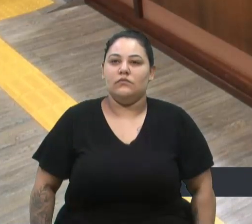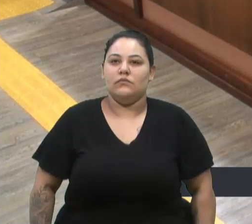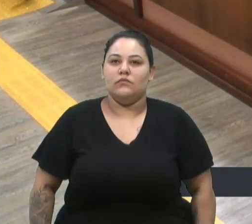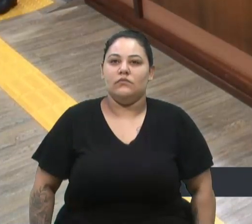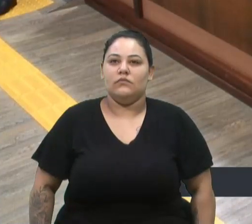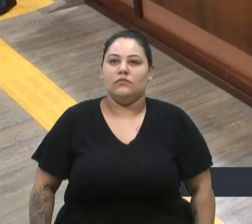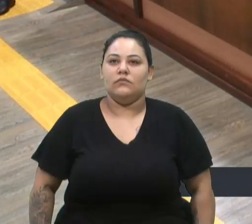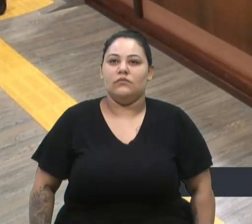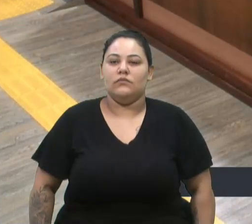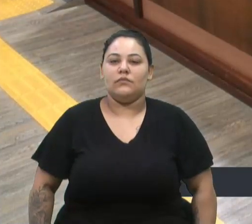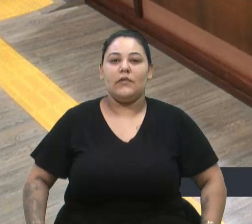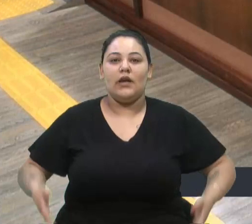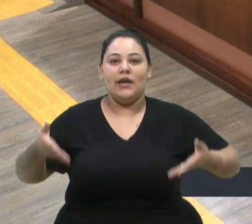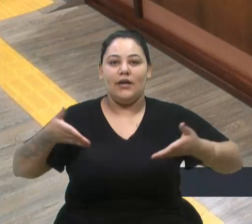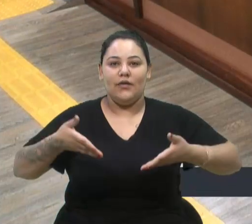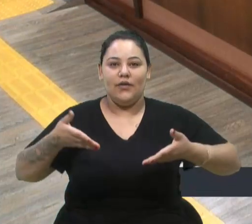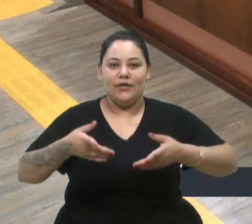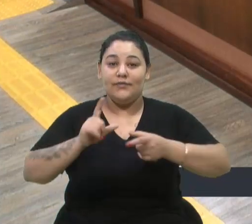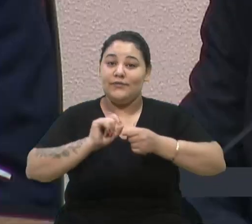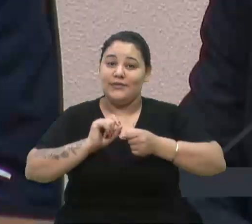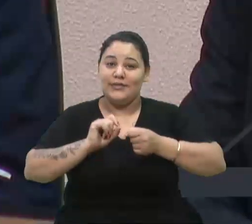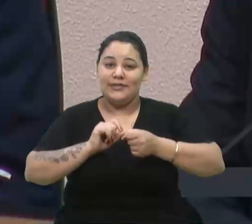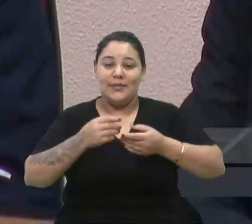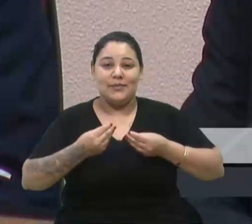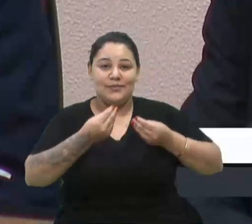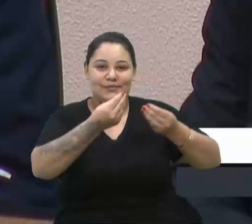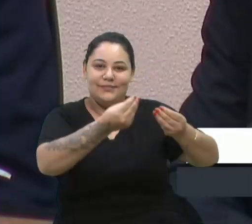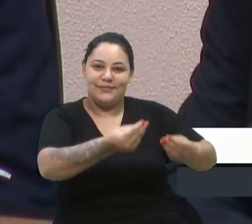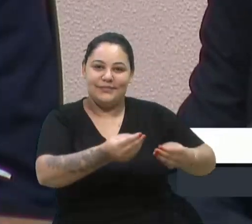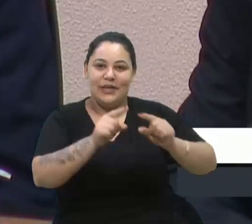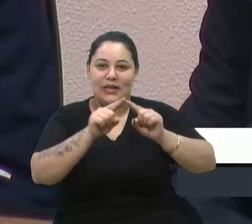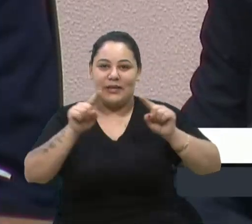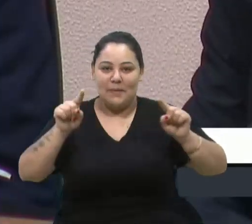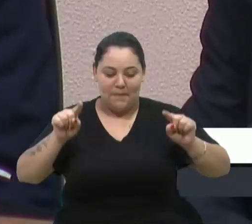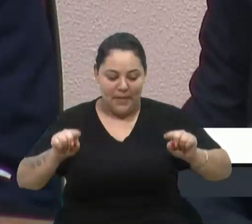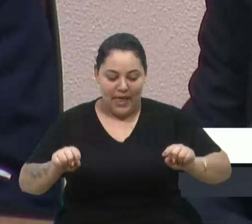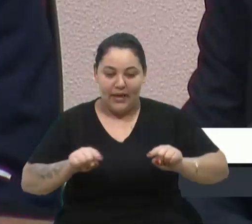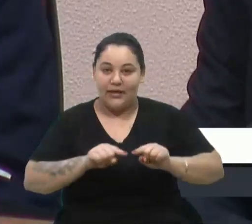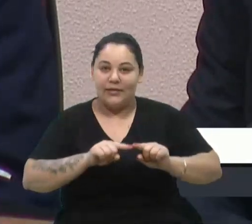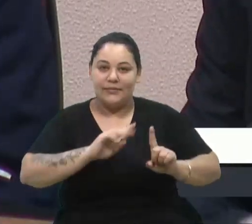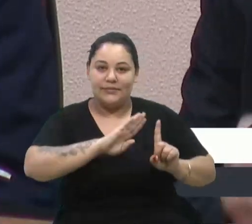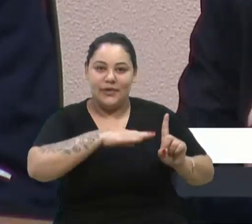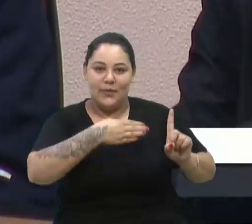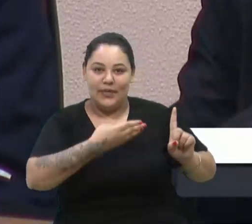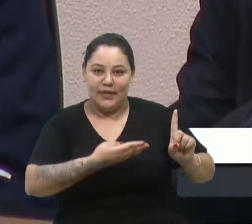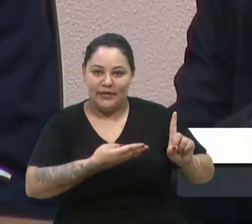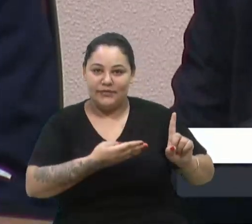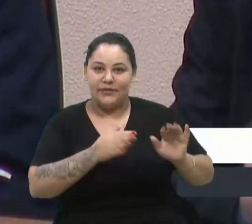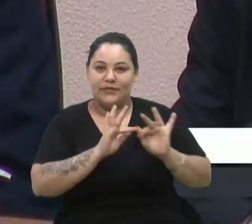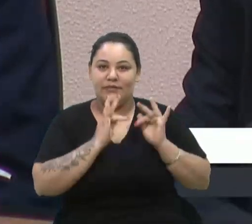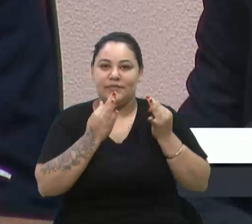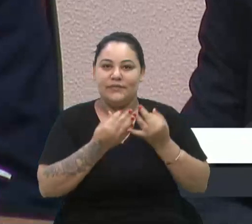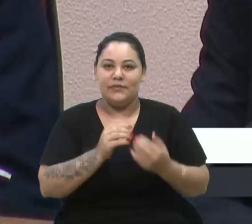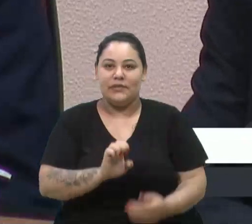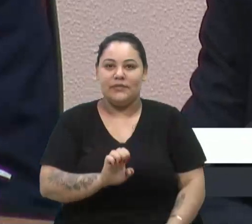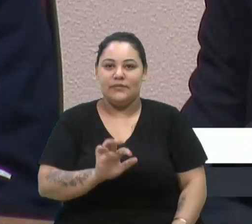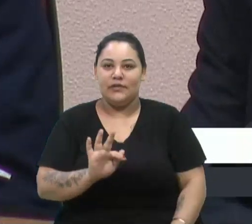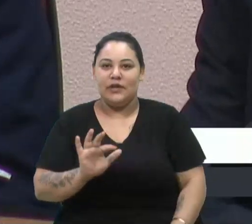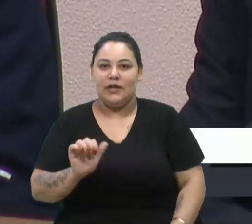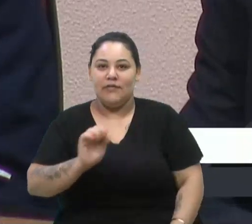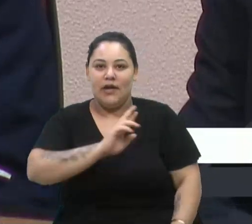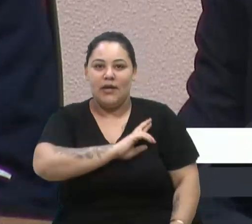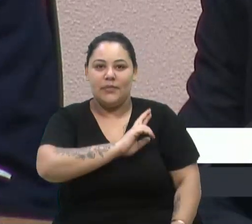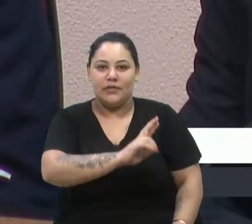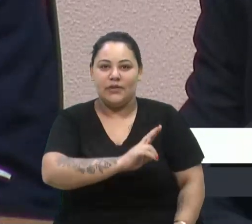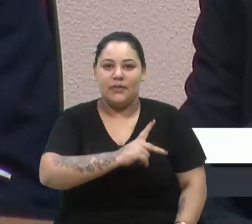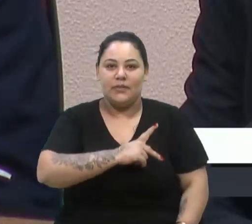agora faremos a entrega da placa de homenagem à escola família agrícola da Serra Gaúcha e serra que está representada pelo